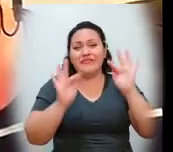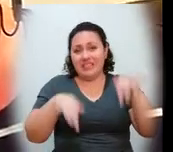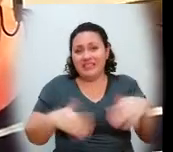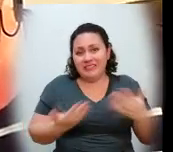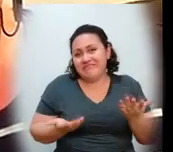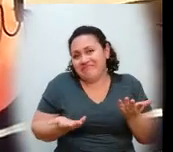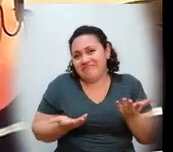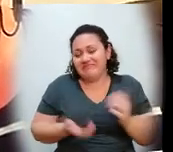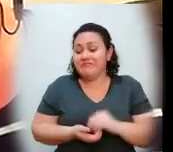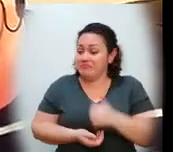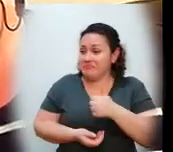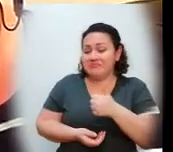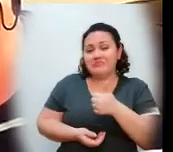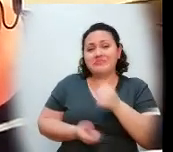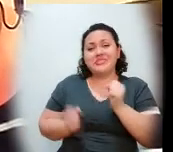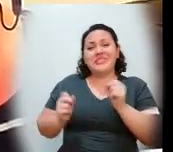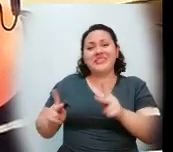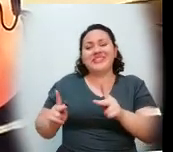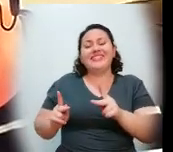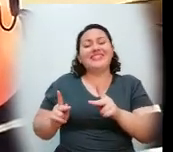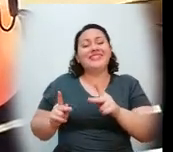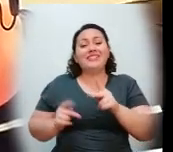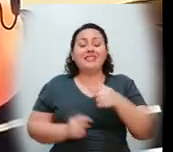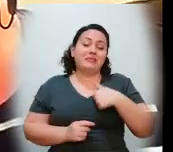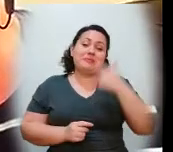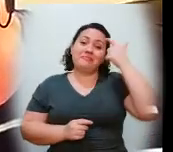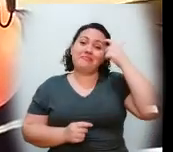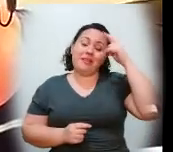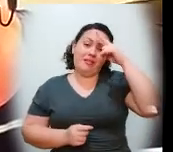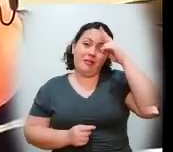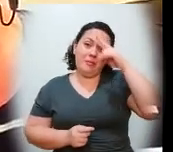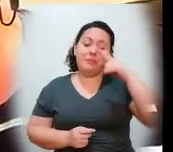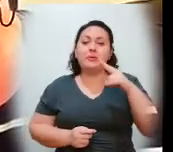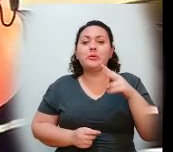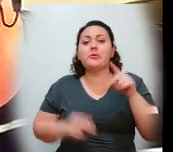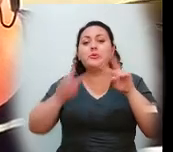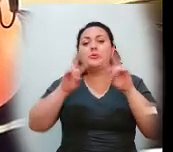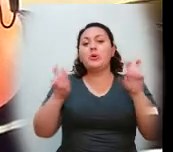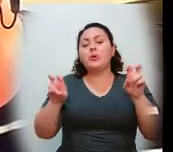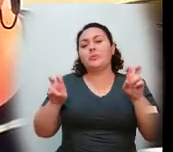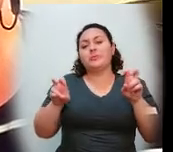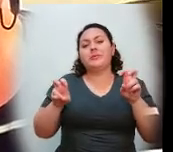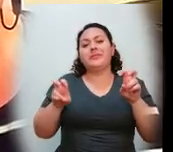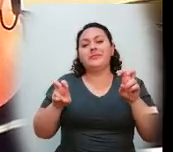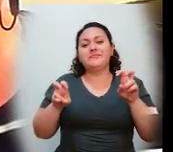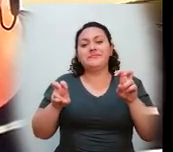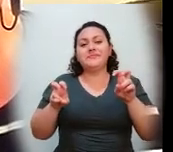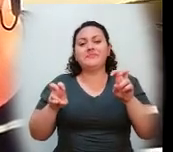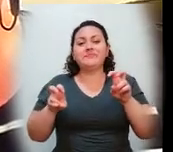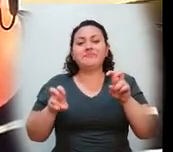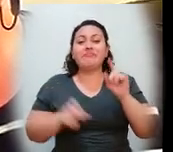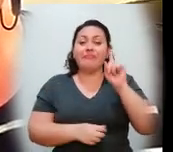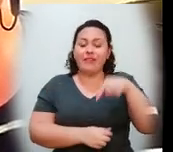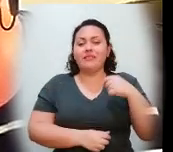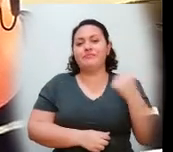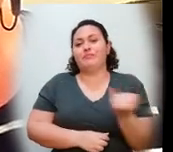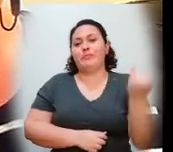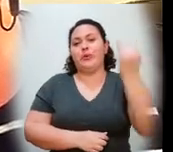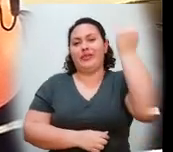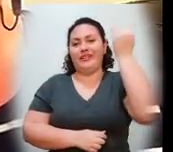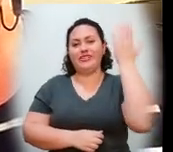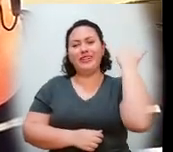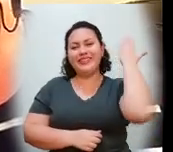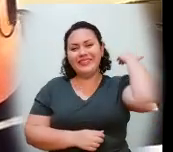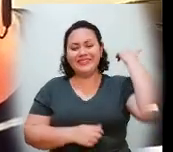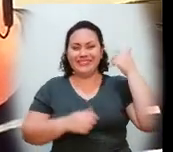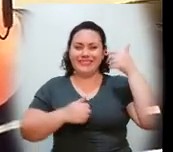É. No mesmo sentido. Não, também tava me lembrando da questão de que da importância que a gente